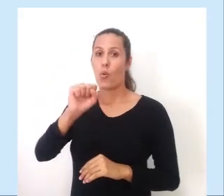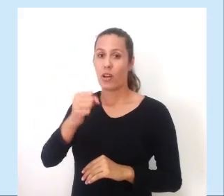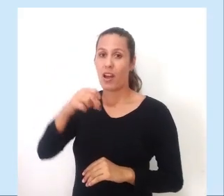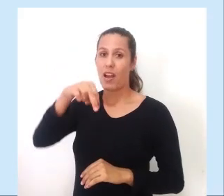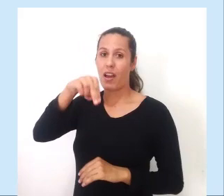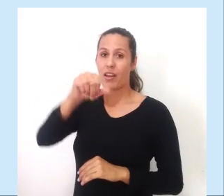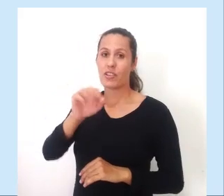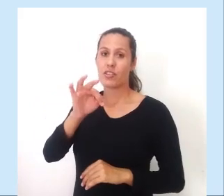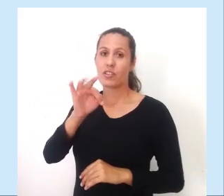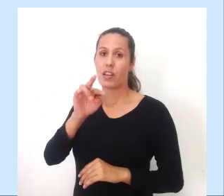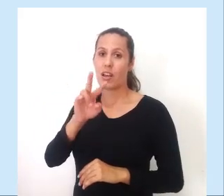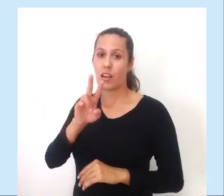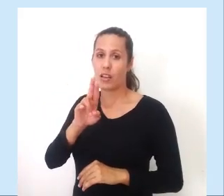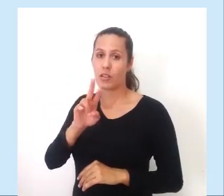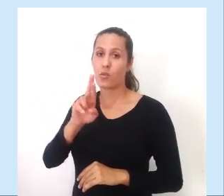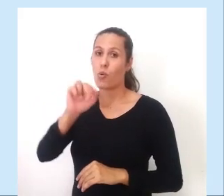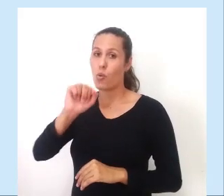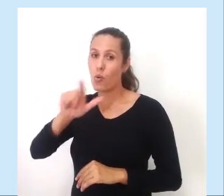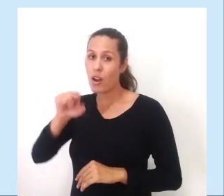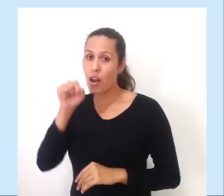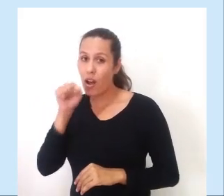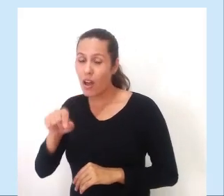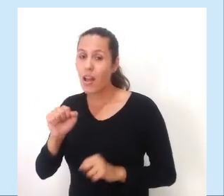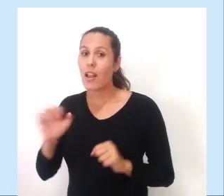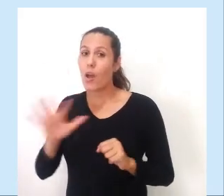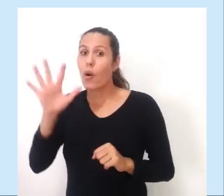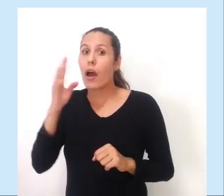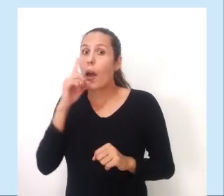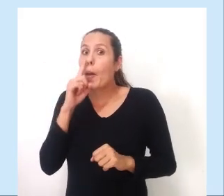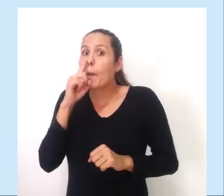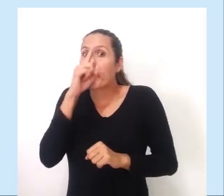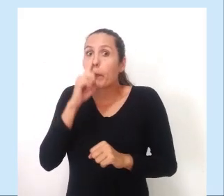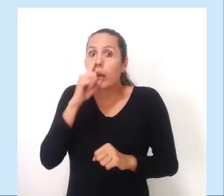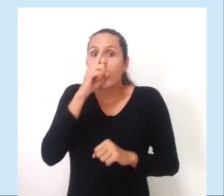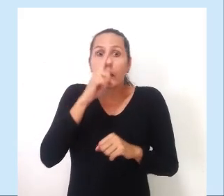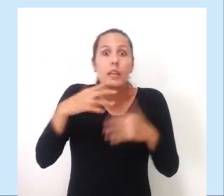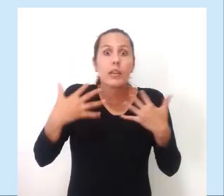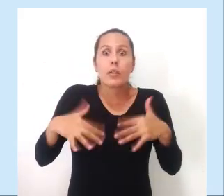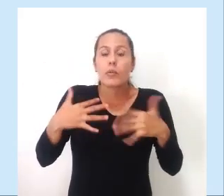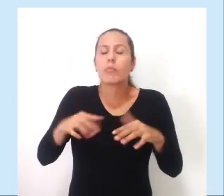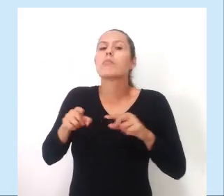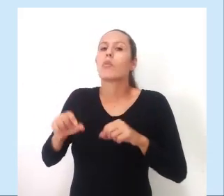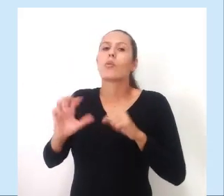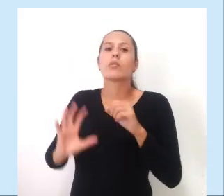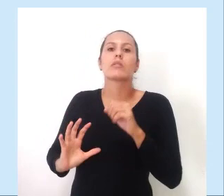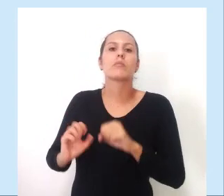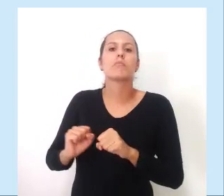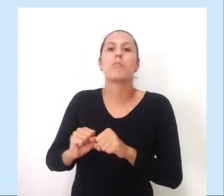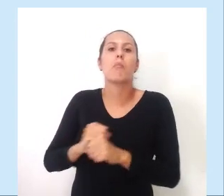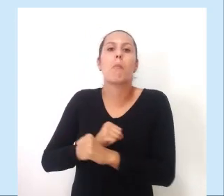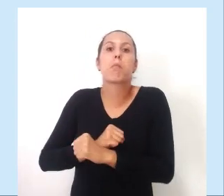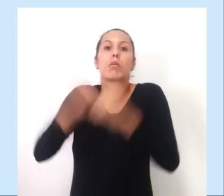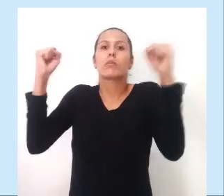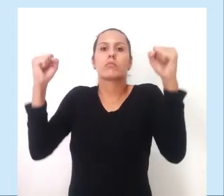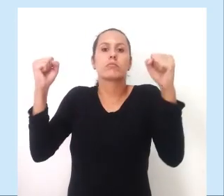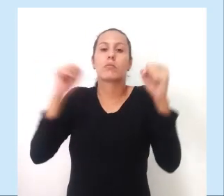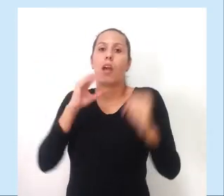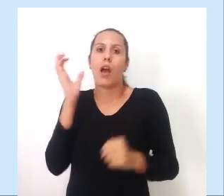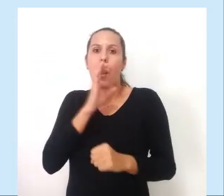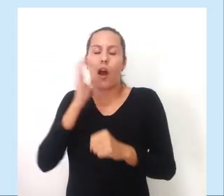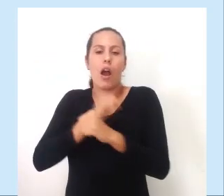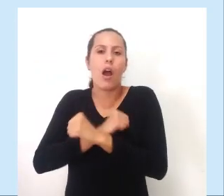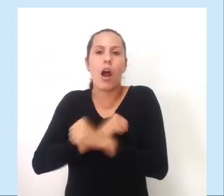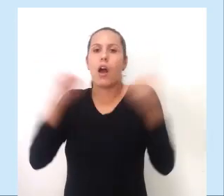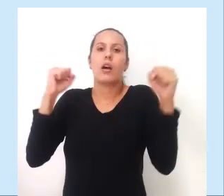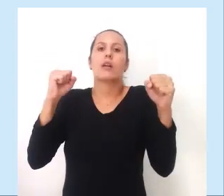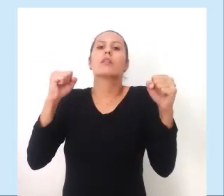gás natural também é um gás muito, muito, muito perigoso, porque ele pode sofrer